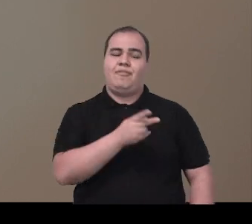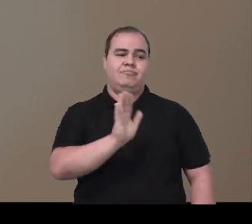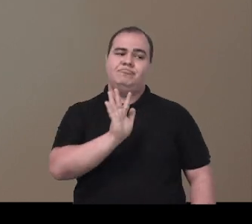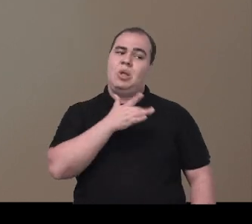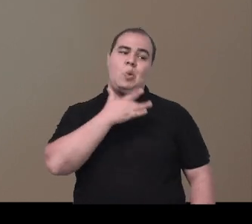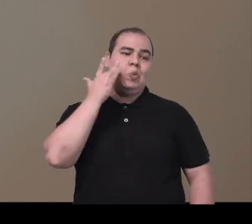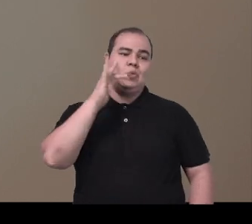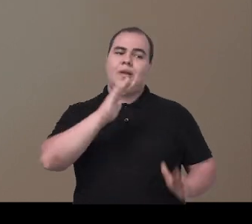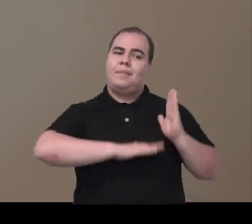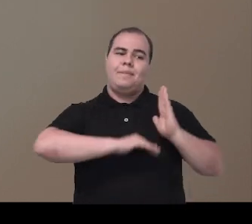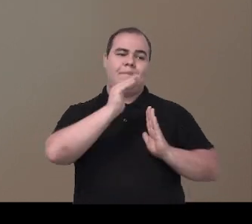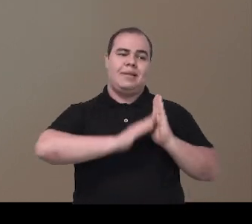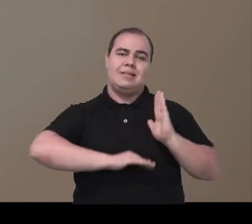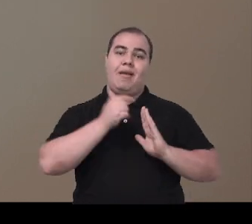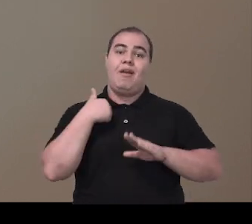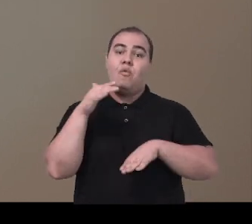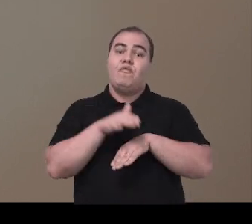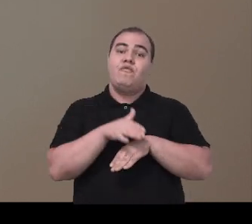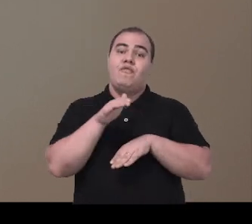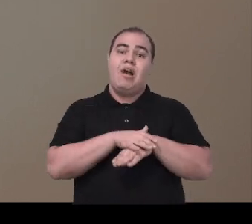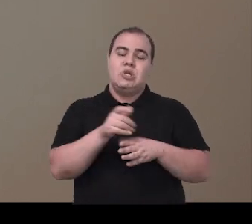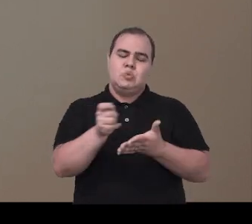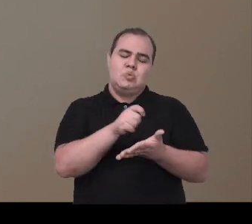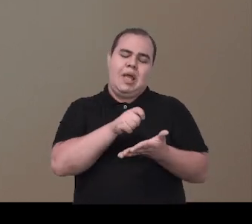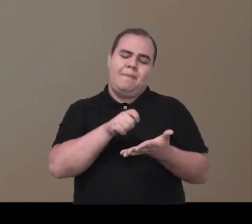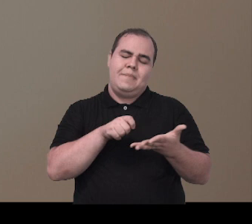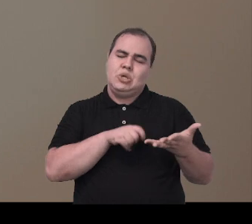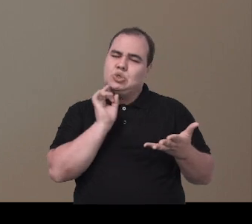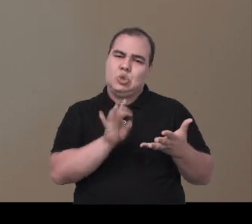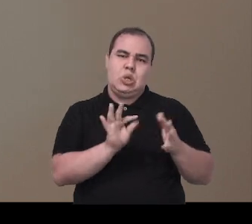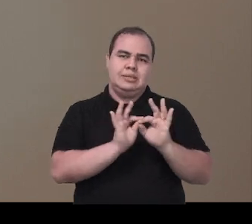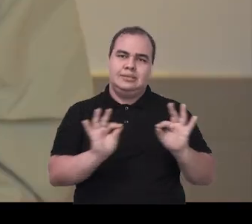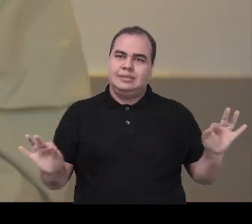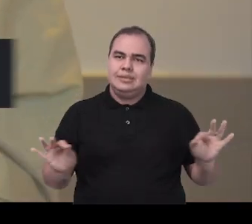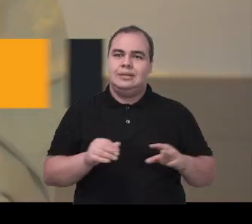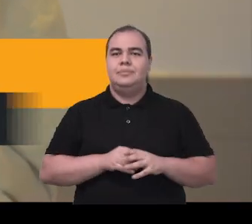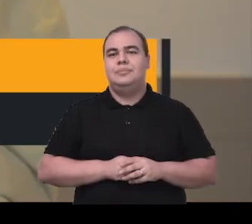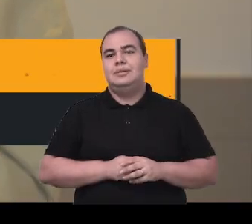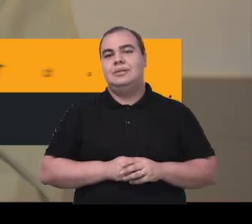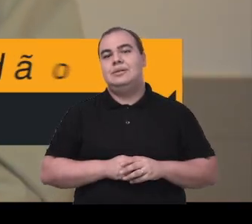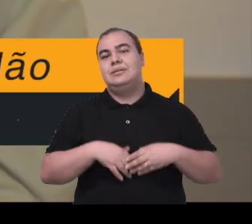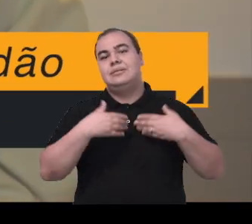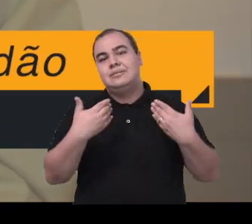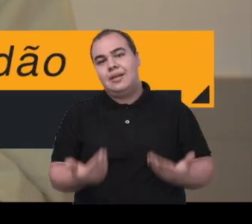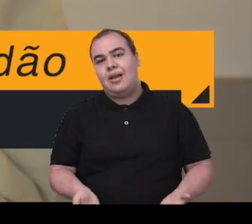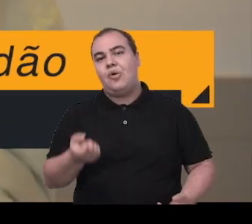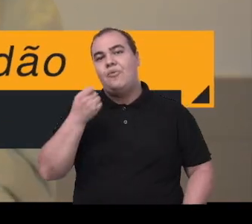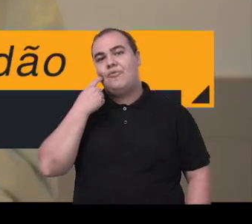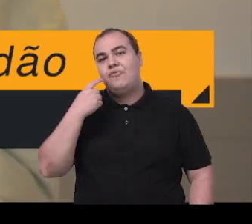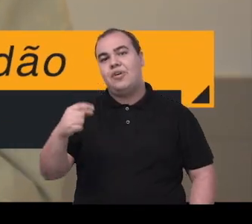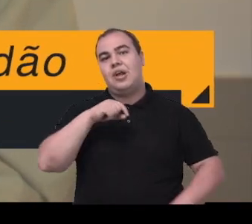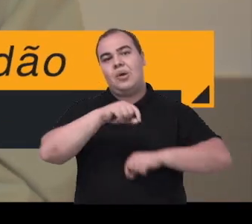negava. Não, eu não sei pintar. Eu faço uns rabiscos. João Jordão, ex-interino. Trabalho